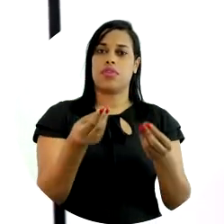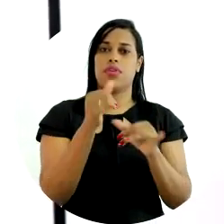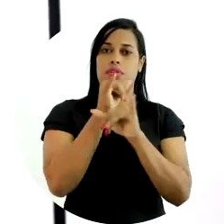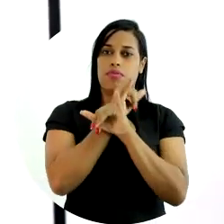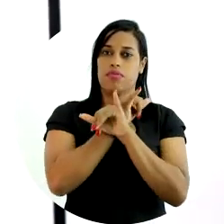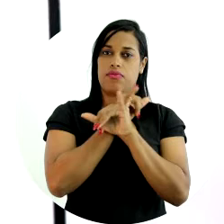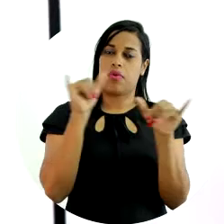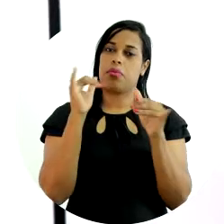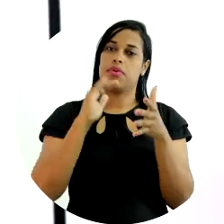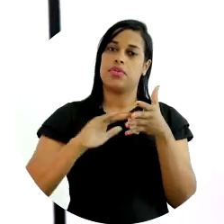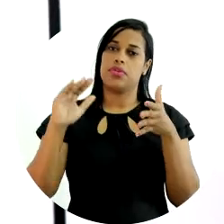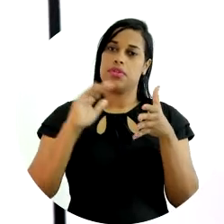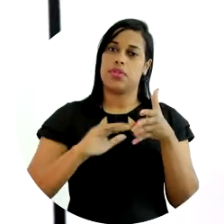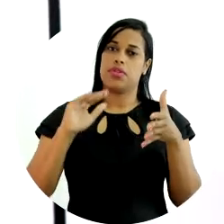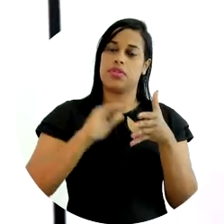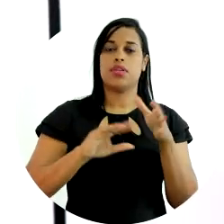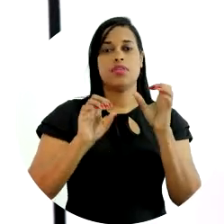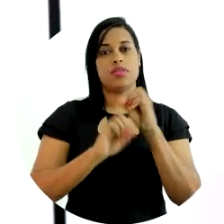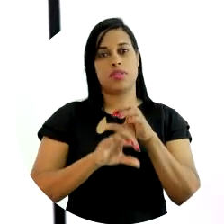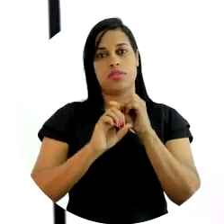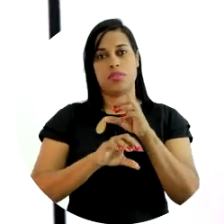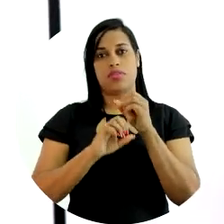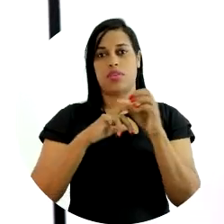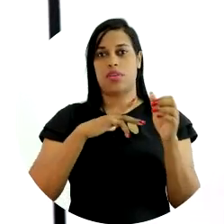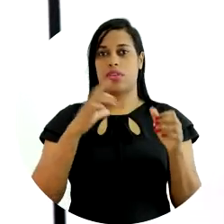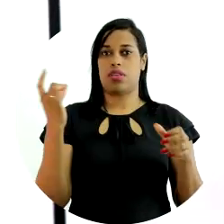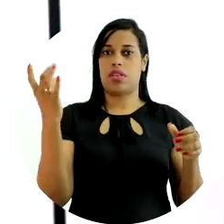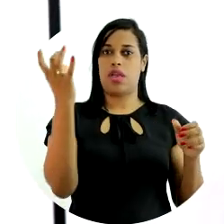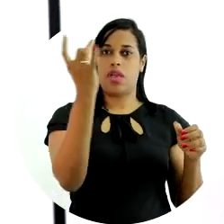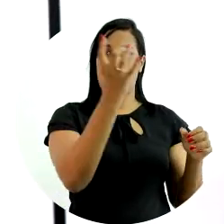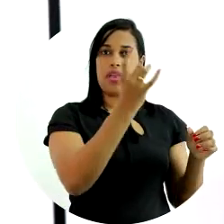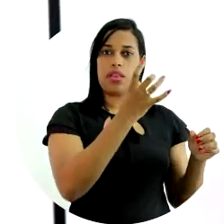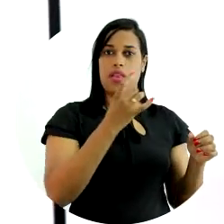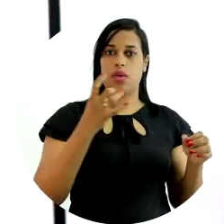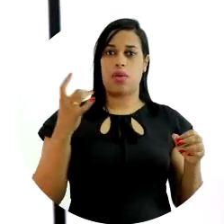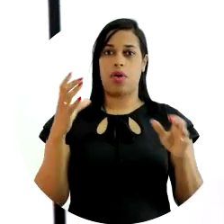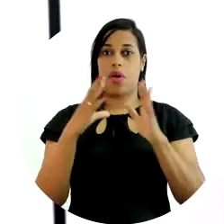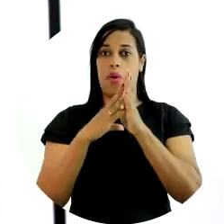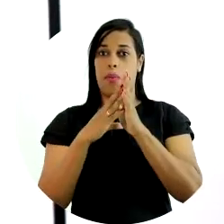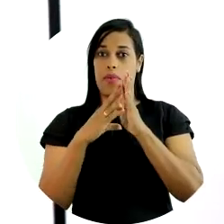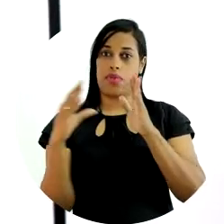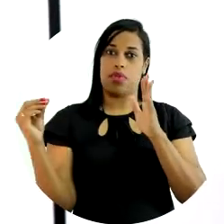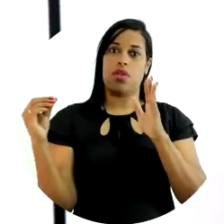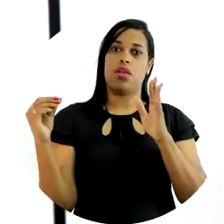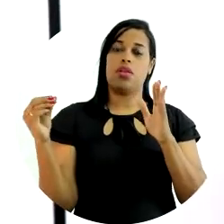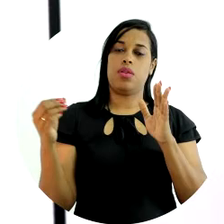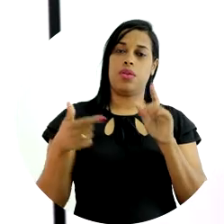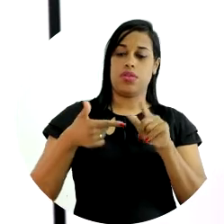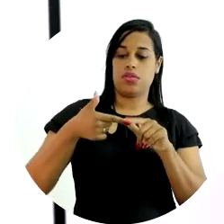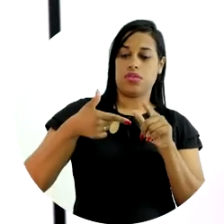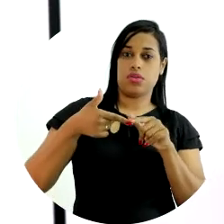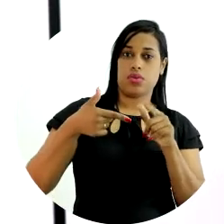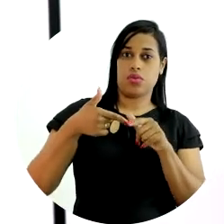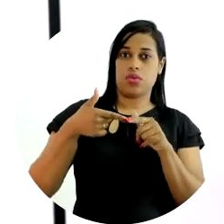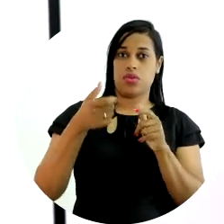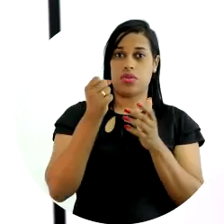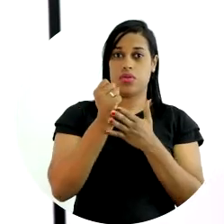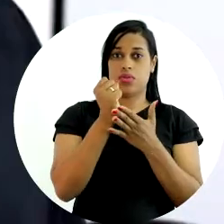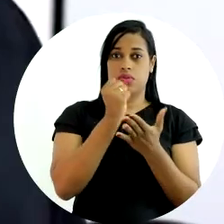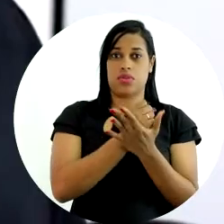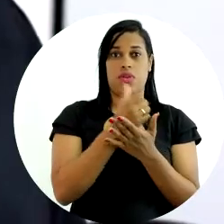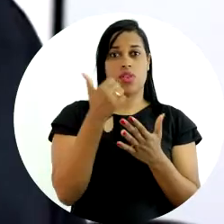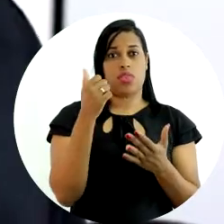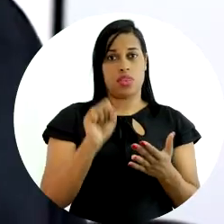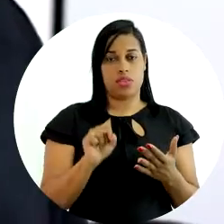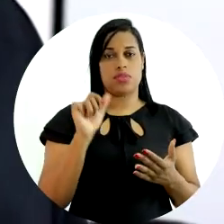passava para uma espécie de secretário de educação que existia em cada província. Então o modelo, a partir da segunda metade do